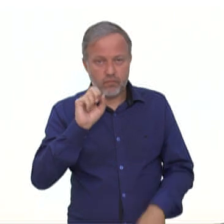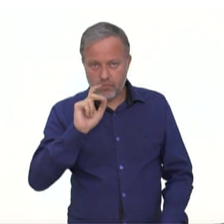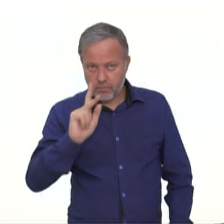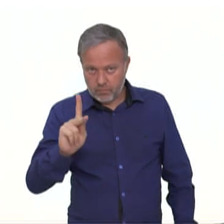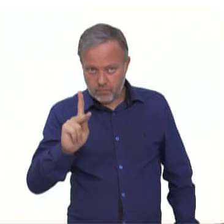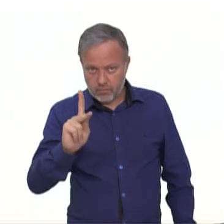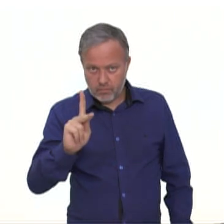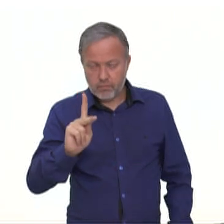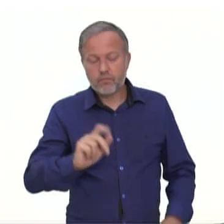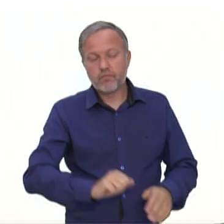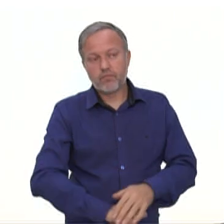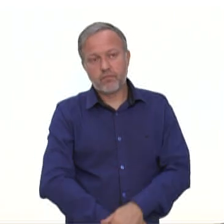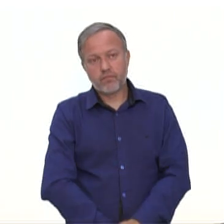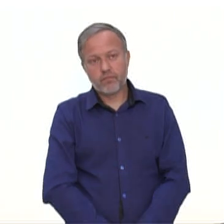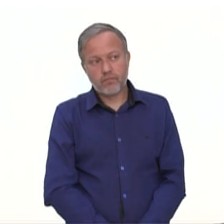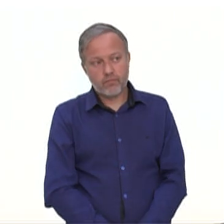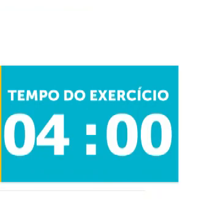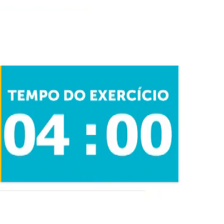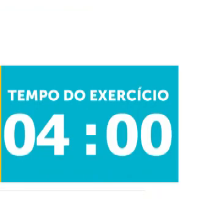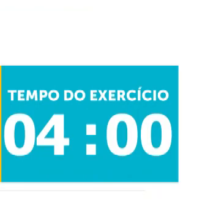com as respostas.